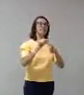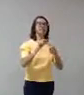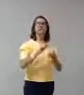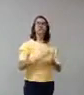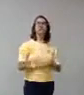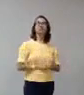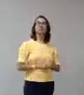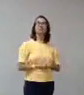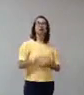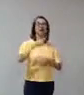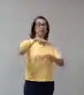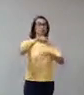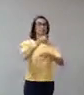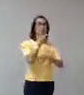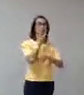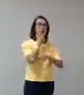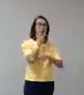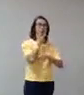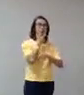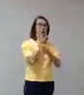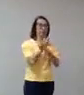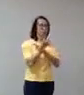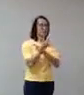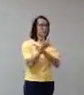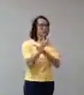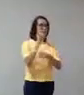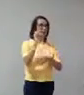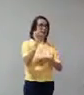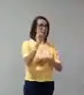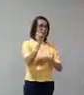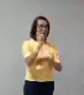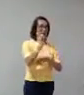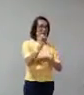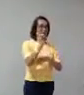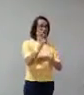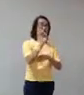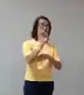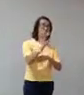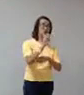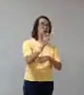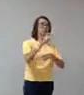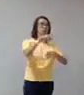estar na Inglaterra já. Essa não teve em Porto Alegre, que teve na Inglaterra.